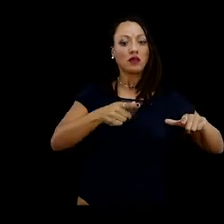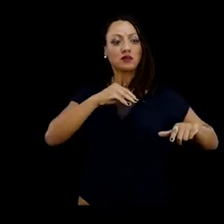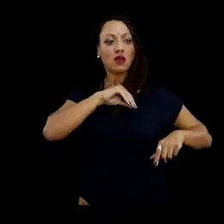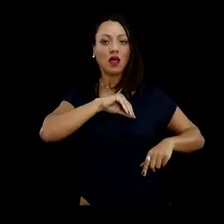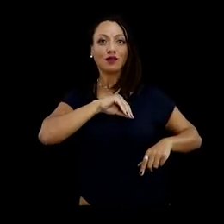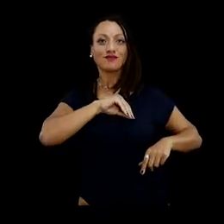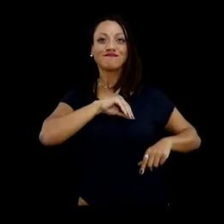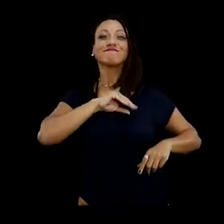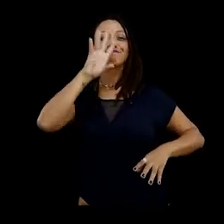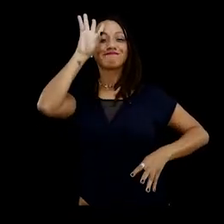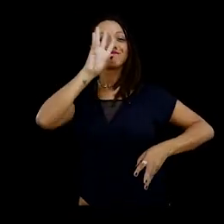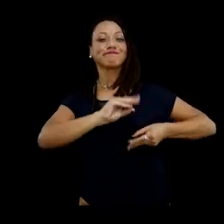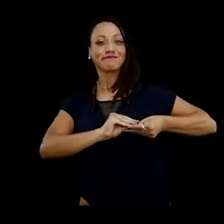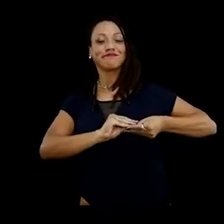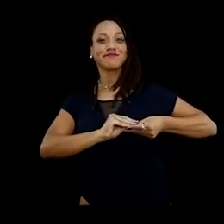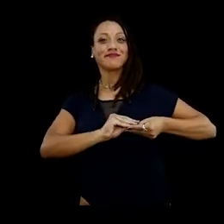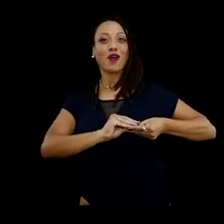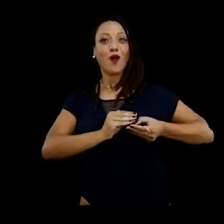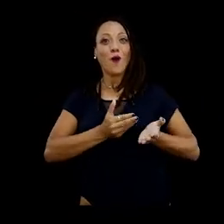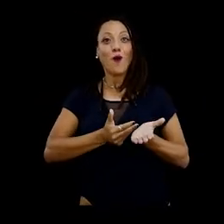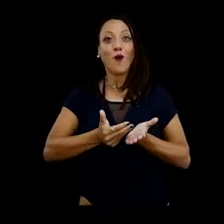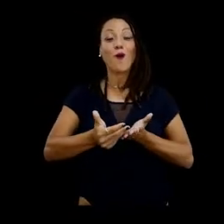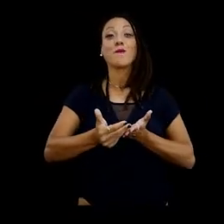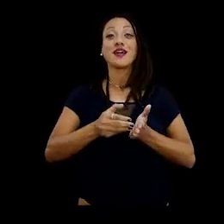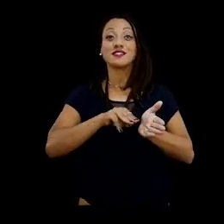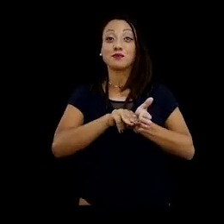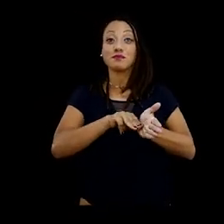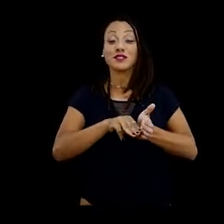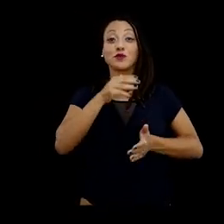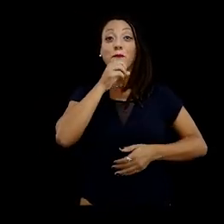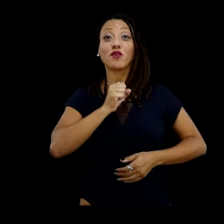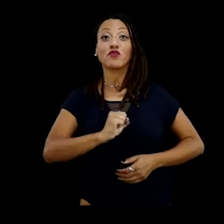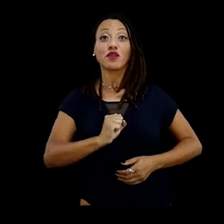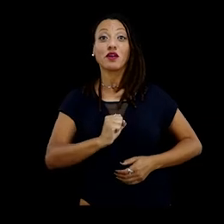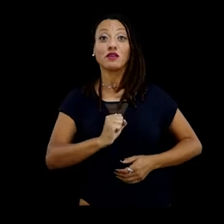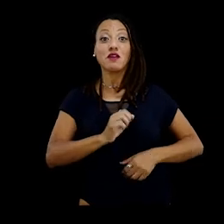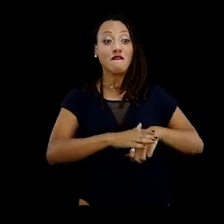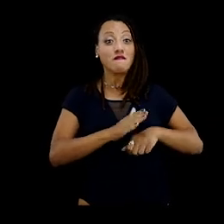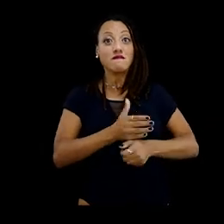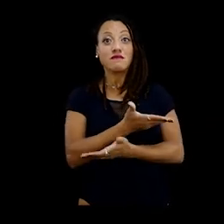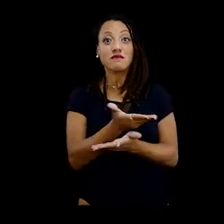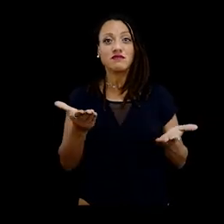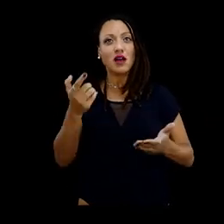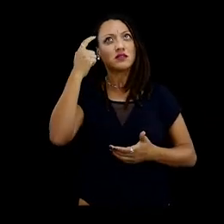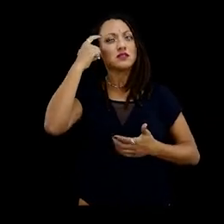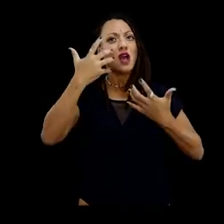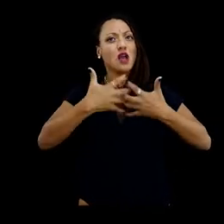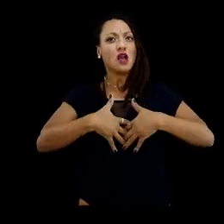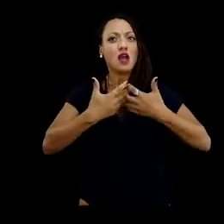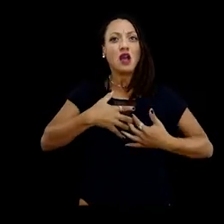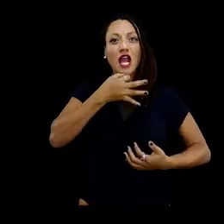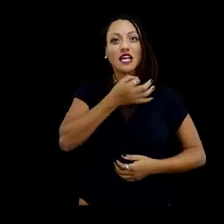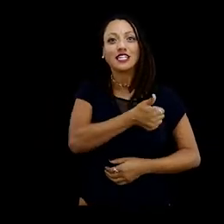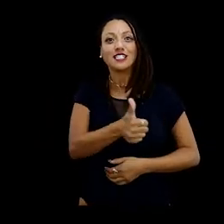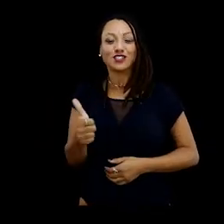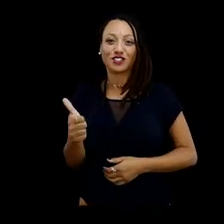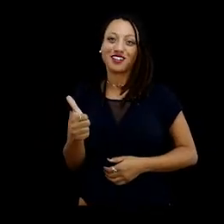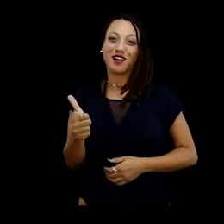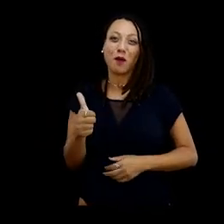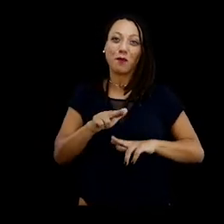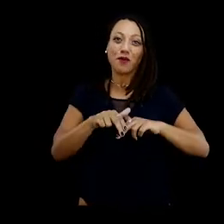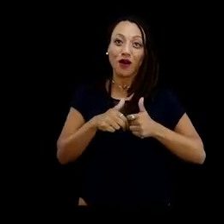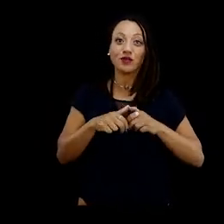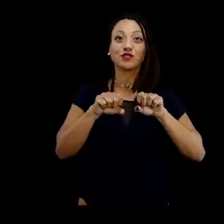Aí que entra o senso crítico do método Paulo Freire diante do sistema capitalista. Então, através